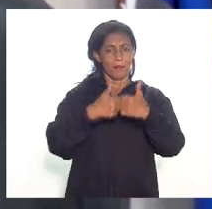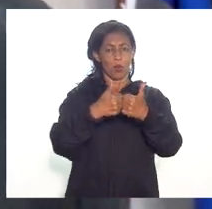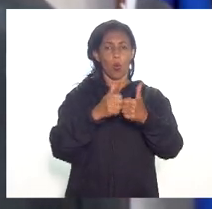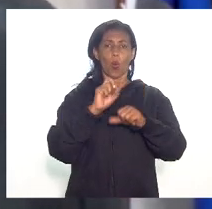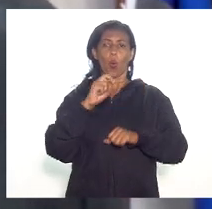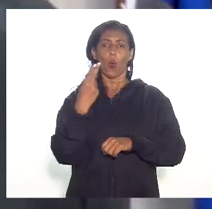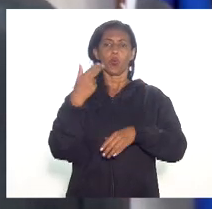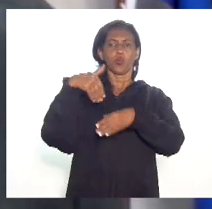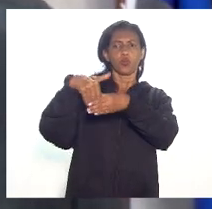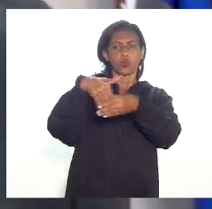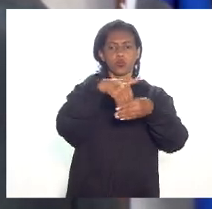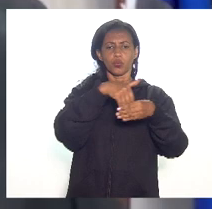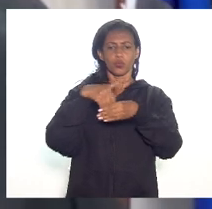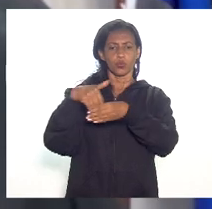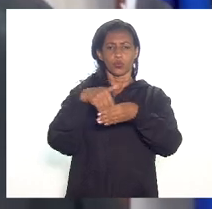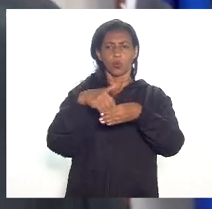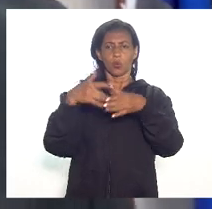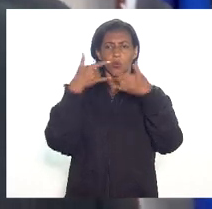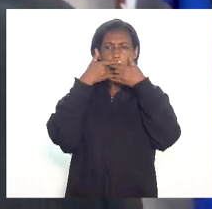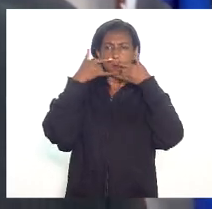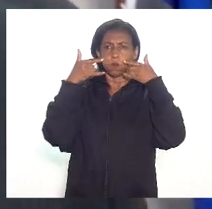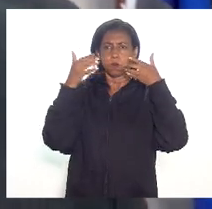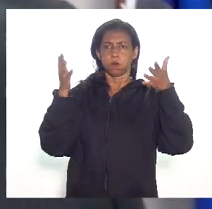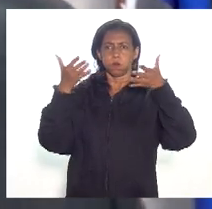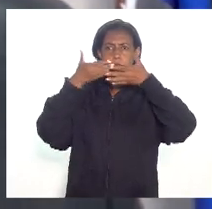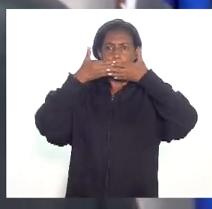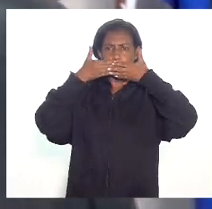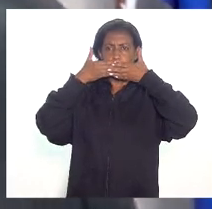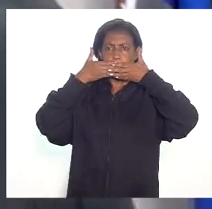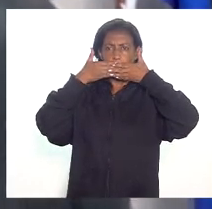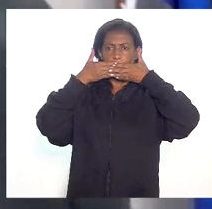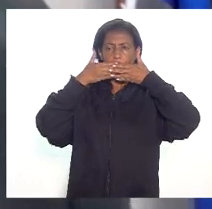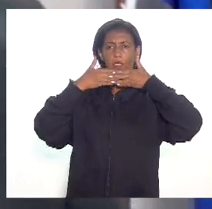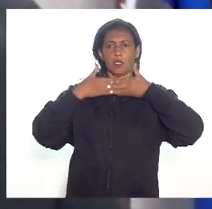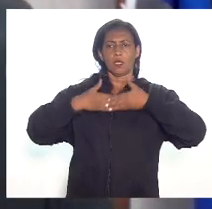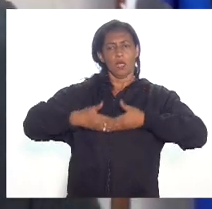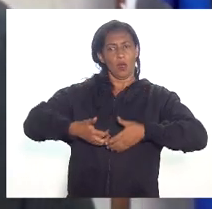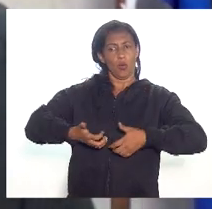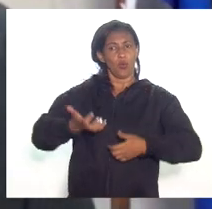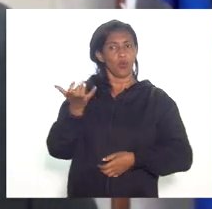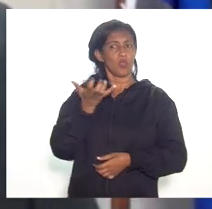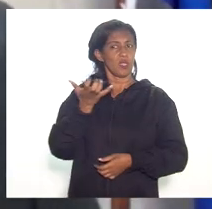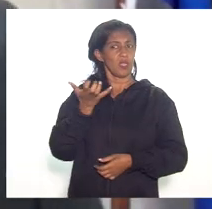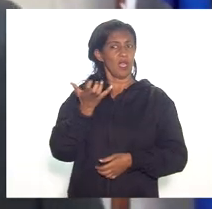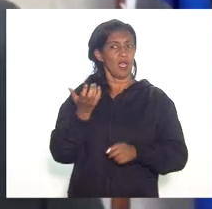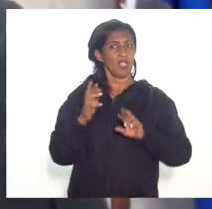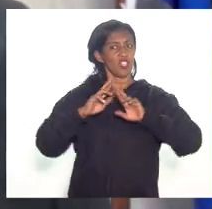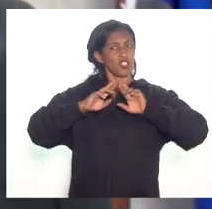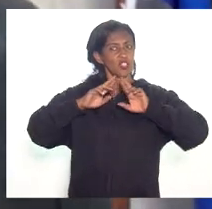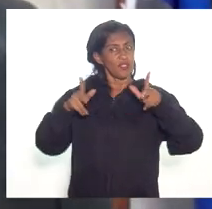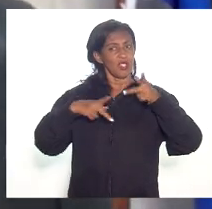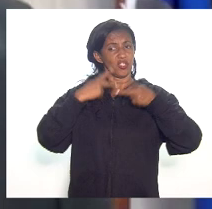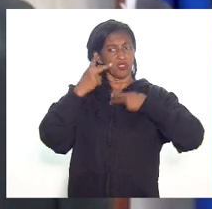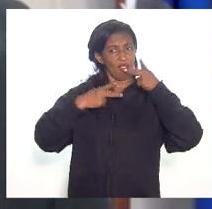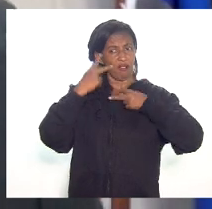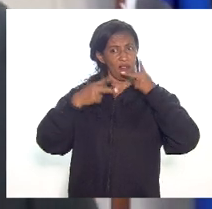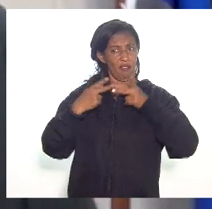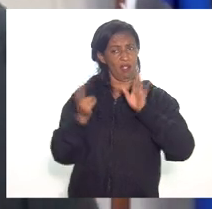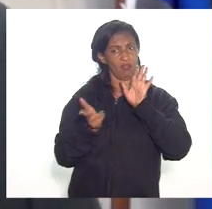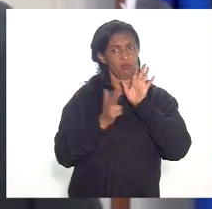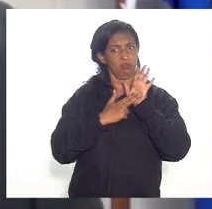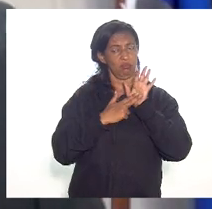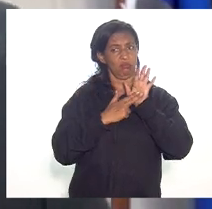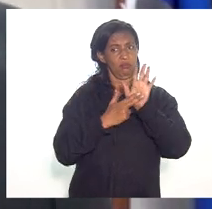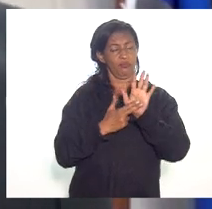pela doutrinação pela mordaça que é o que pretendem diferente do discurso que fazem veja aqueles deputados que